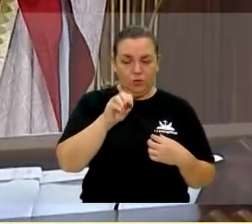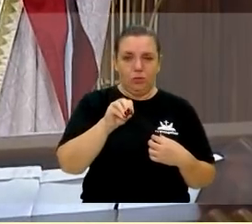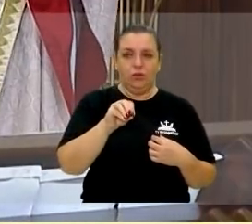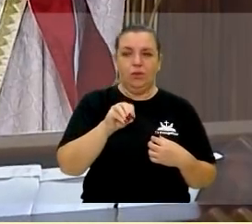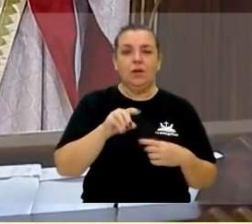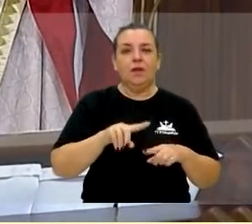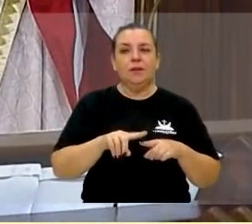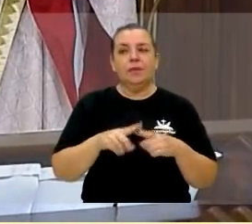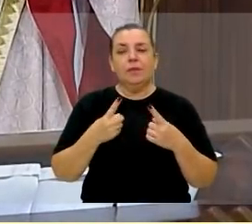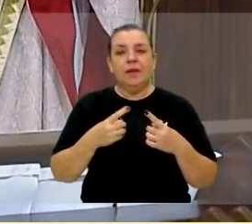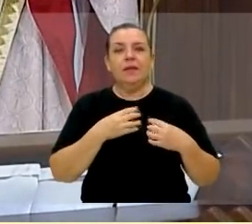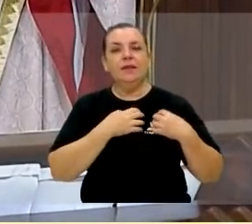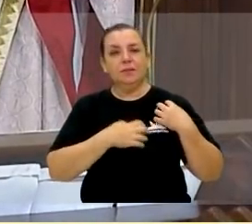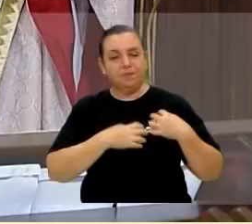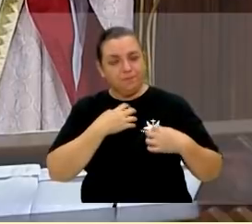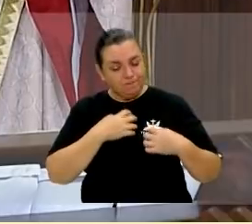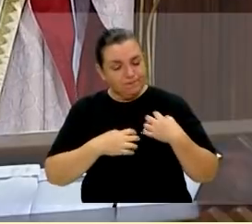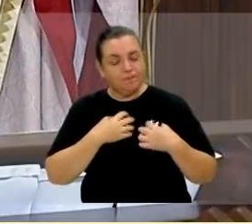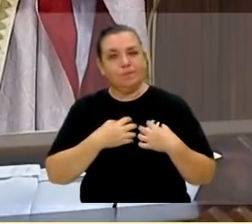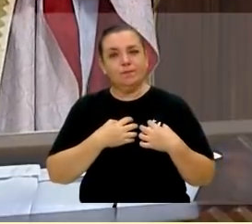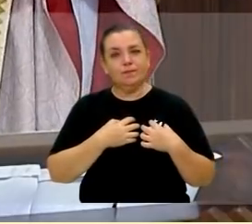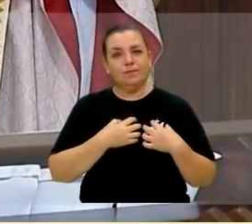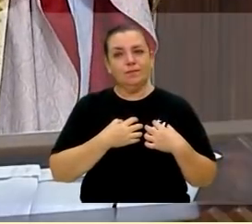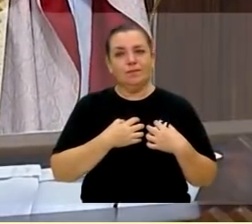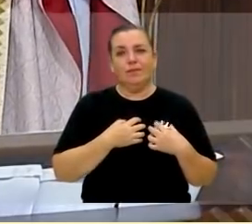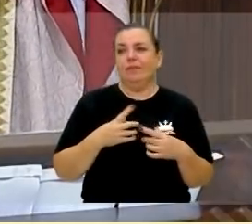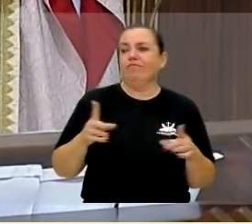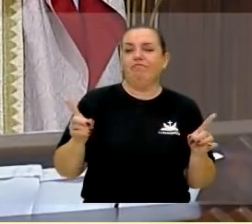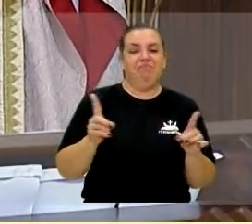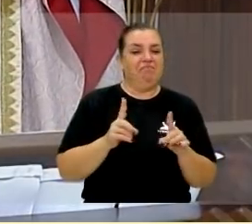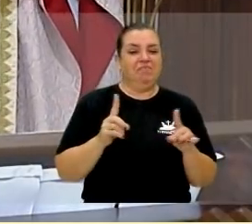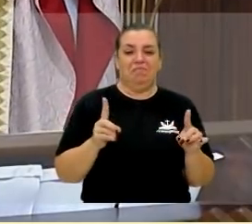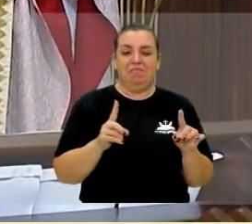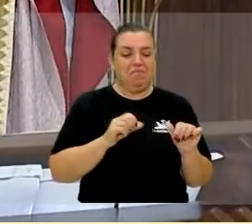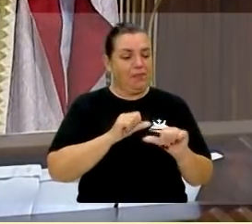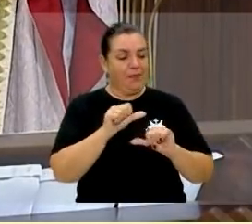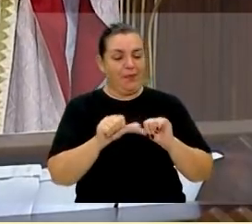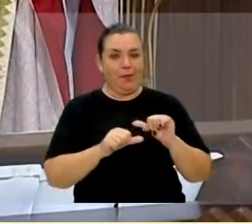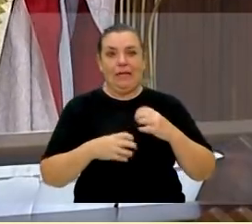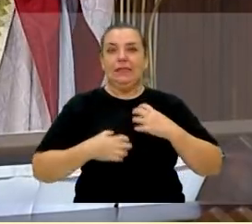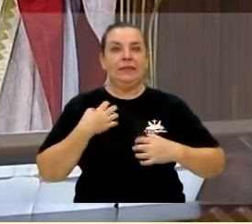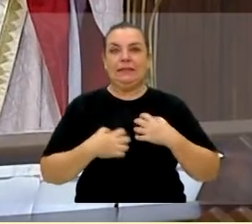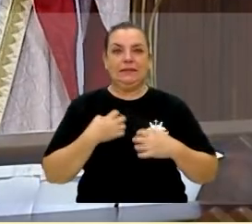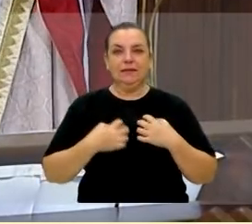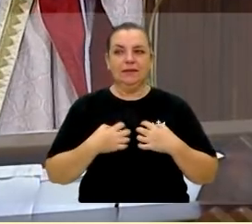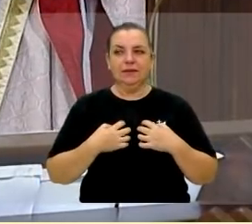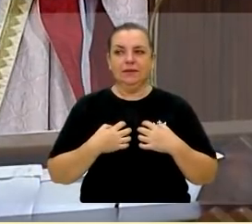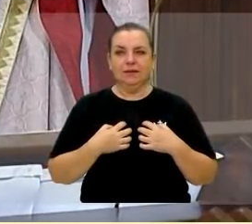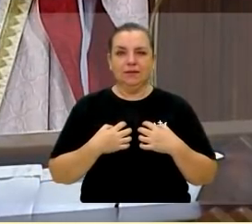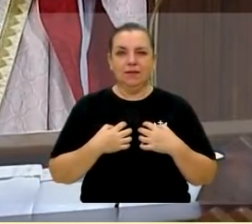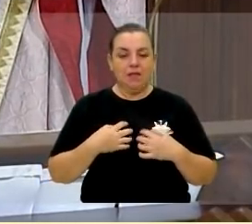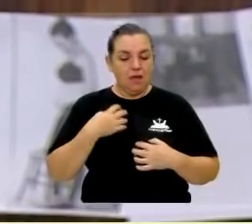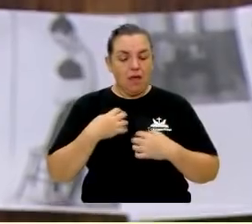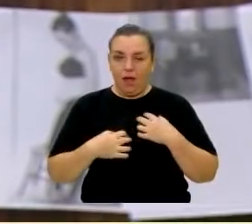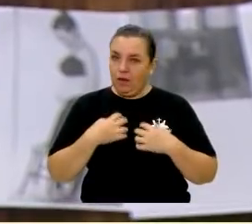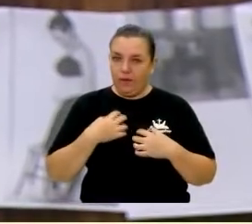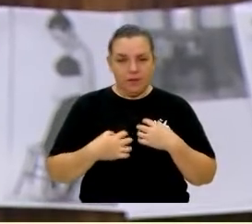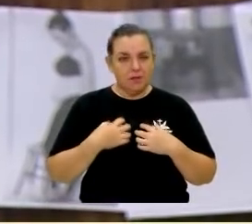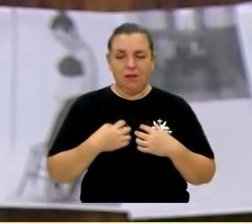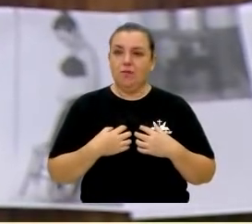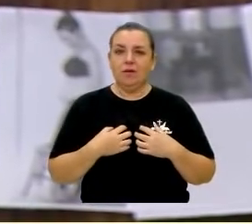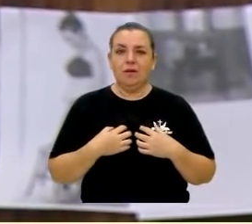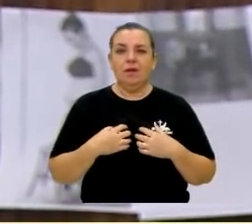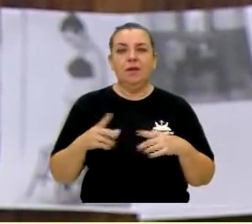Mas a perturbação não vira desespero, a aflição